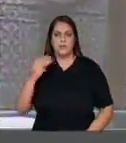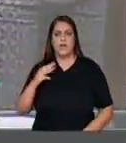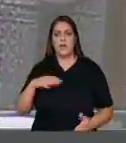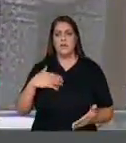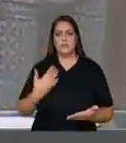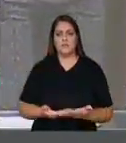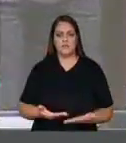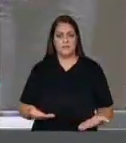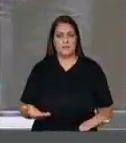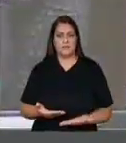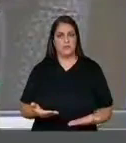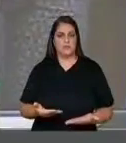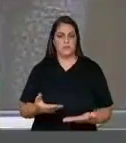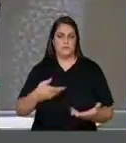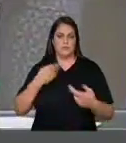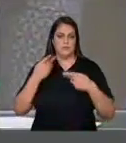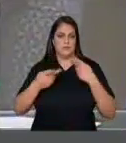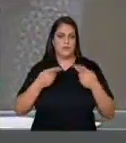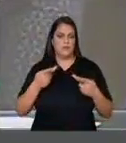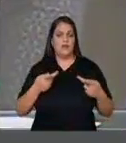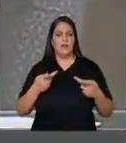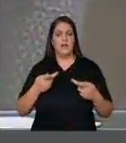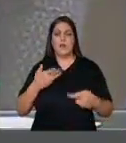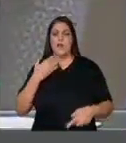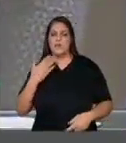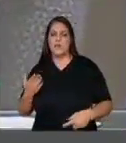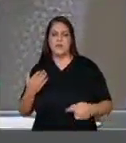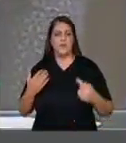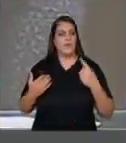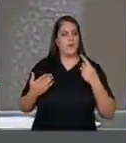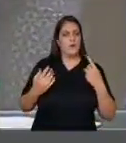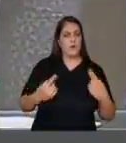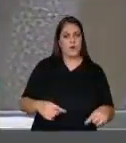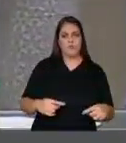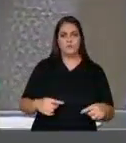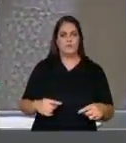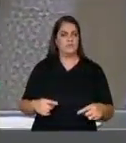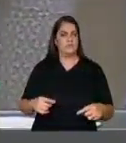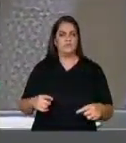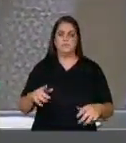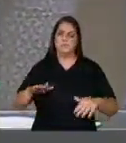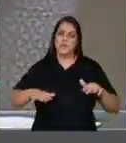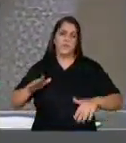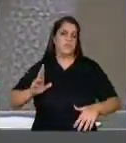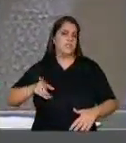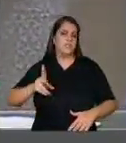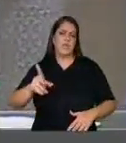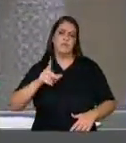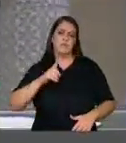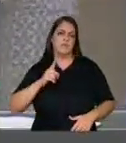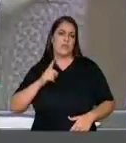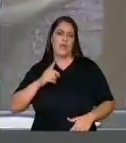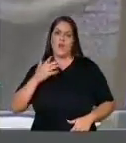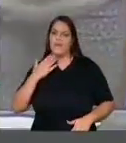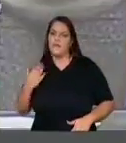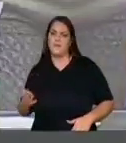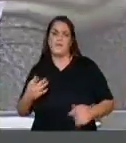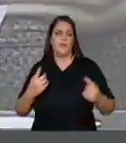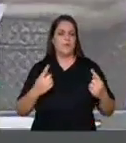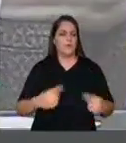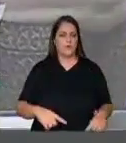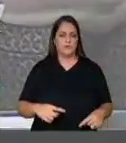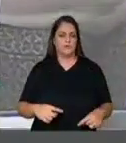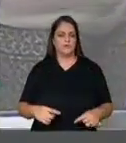são especialmente polarizadas e talvez o serão sempre. Nada mais representativo deste